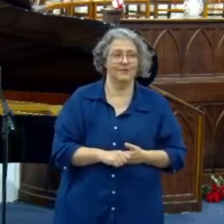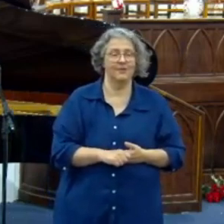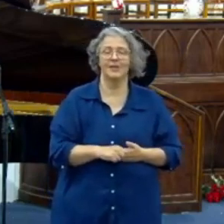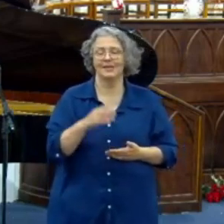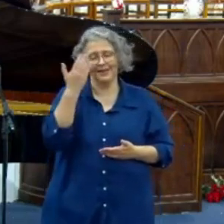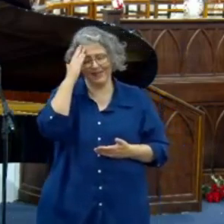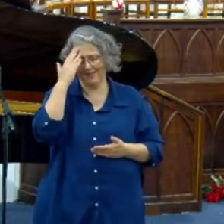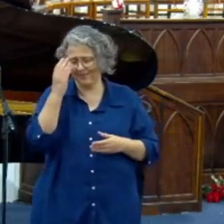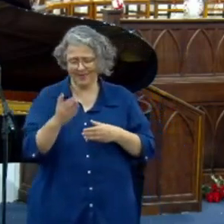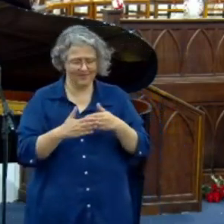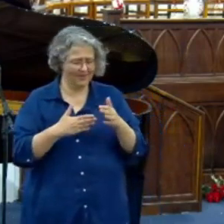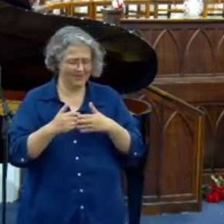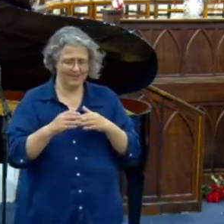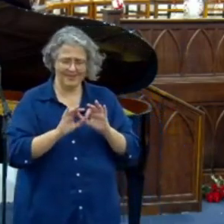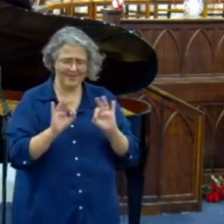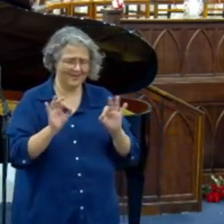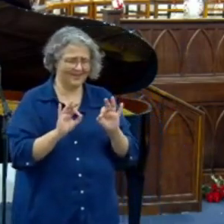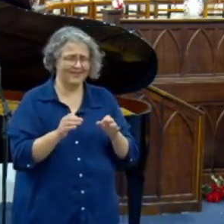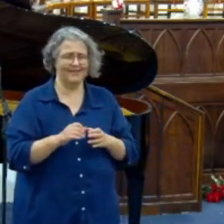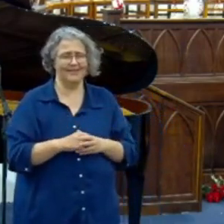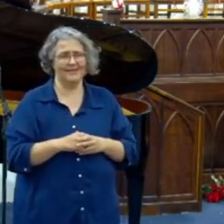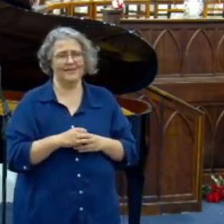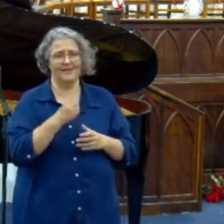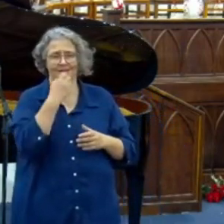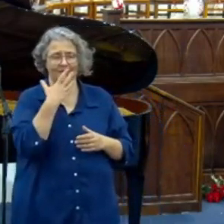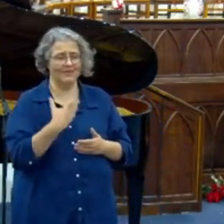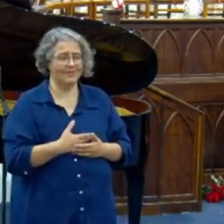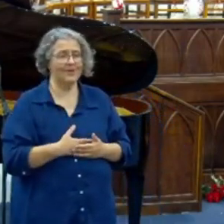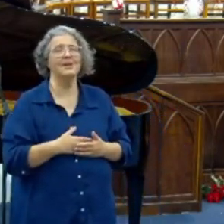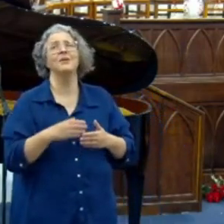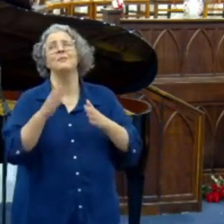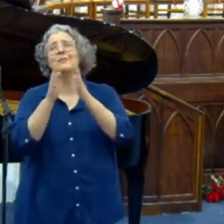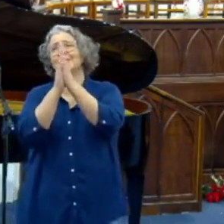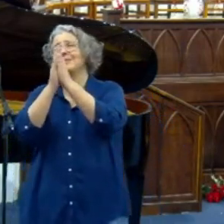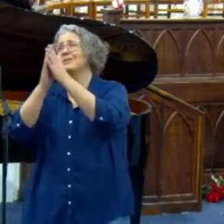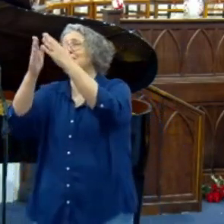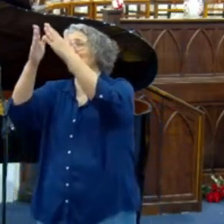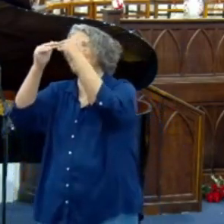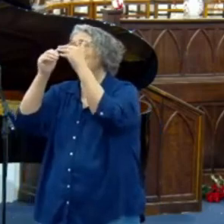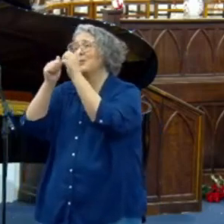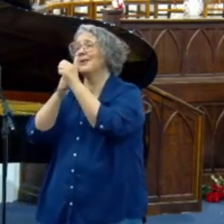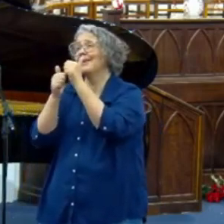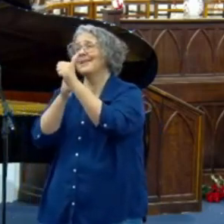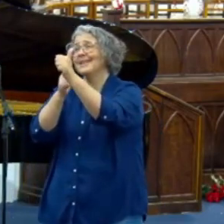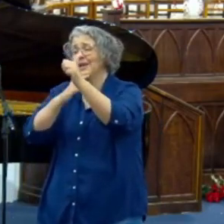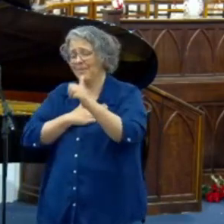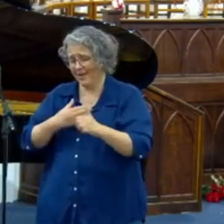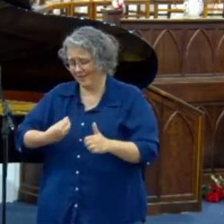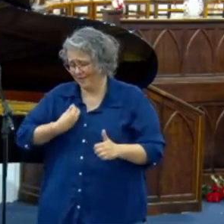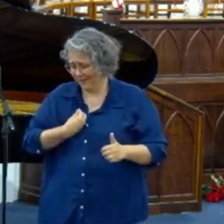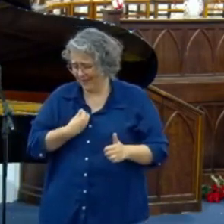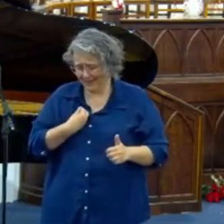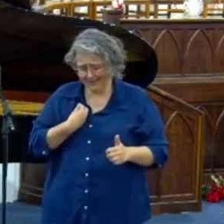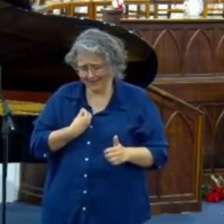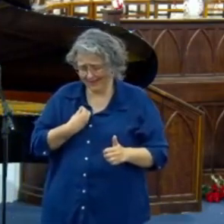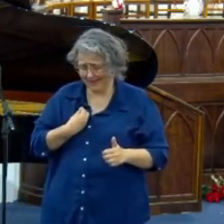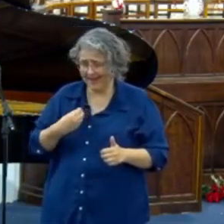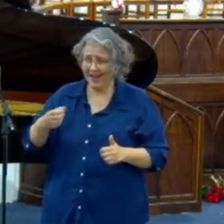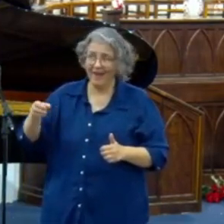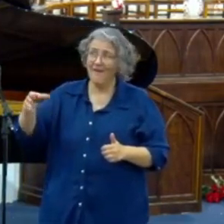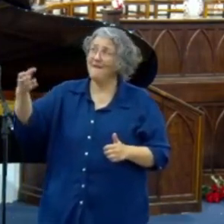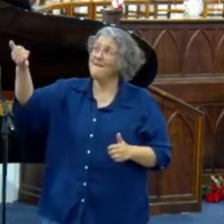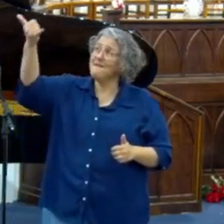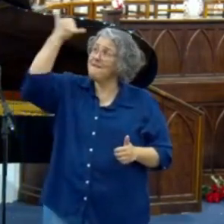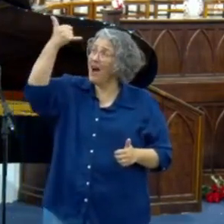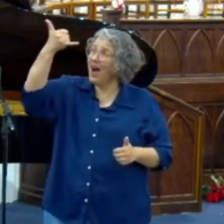agradam. Senhor, eu preciso que o Senhor oriente a minha vida, fale ao meu coração, mostre por sua palavra, grite no